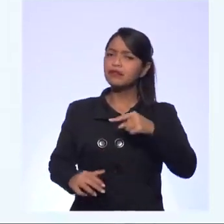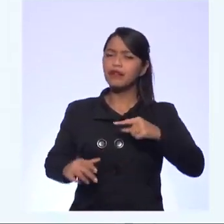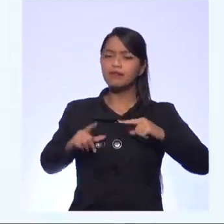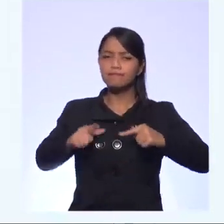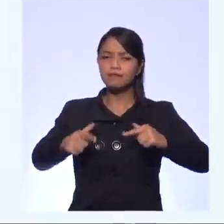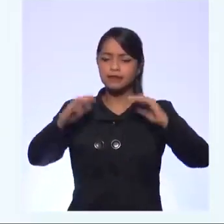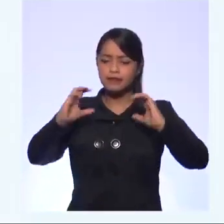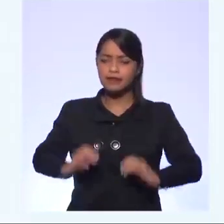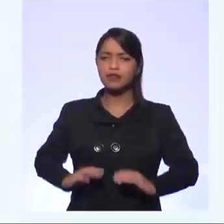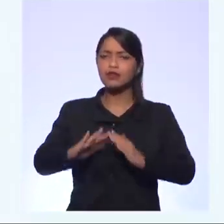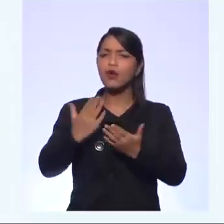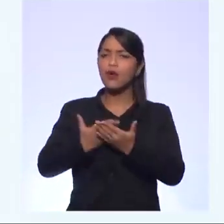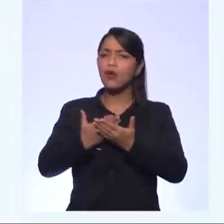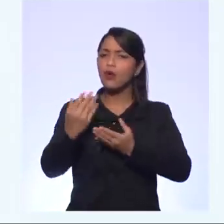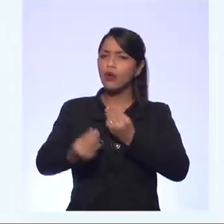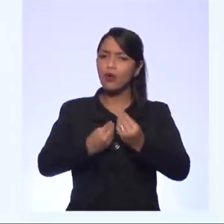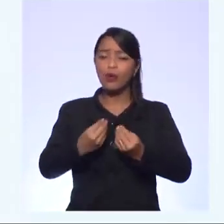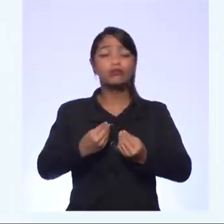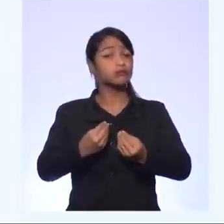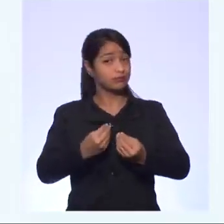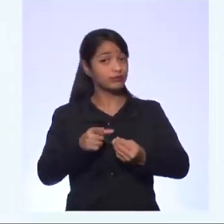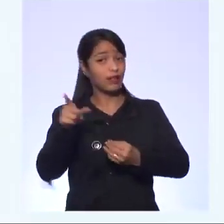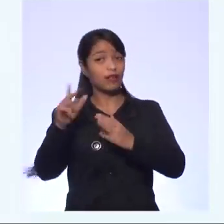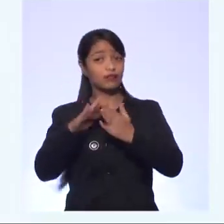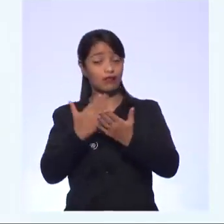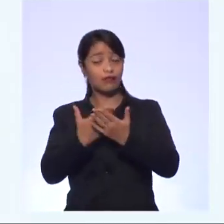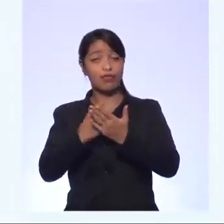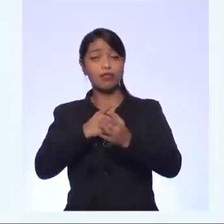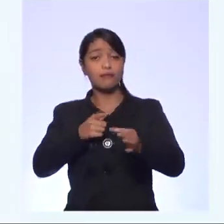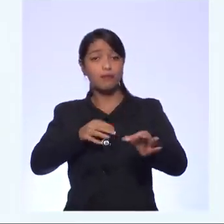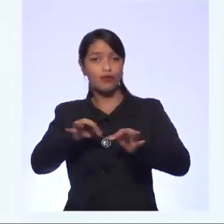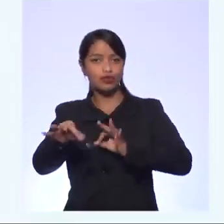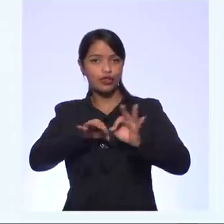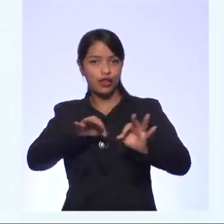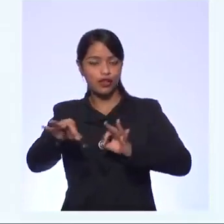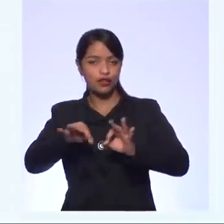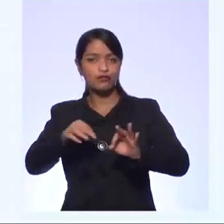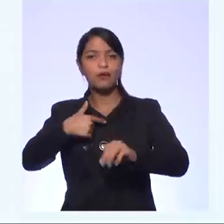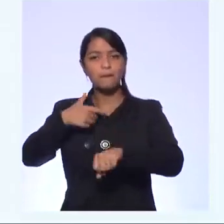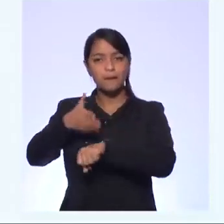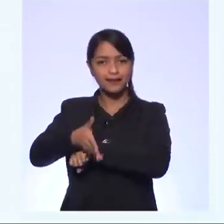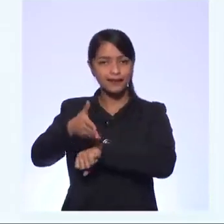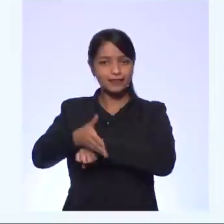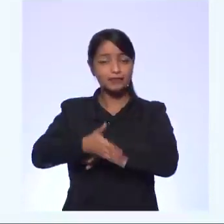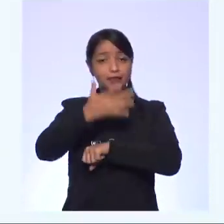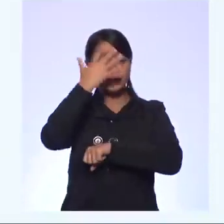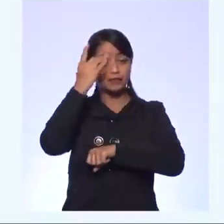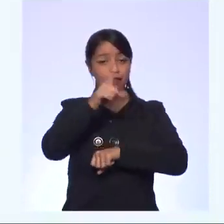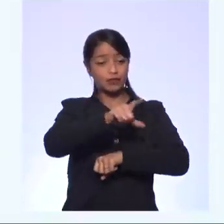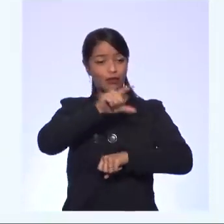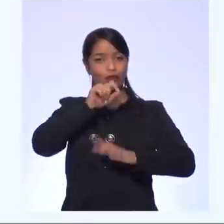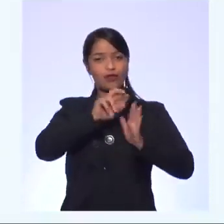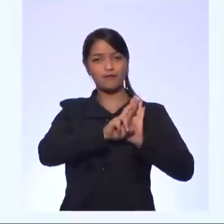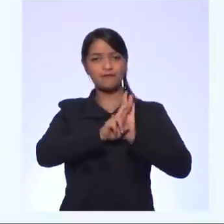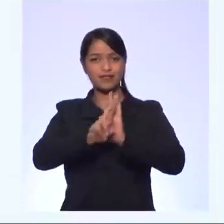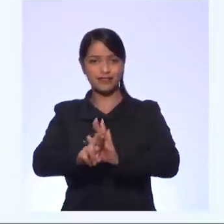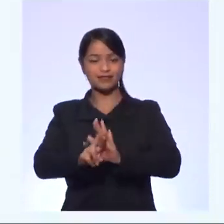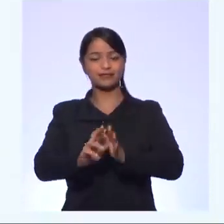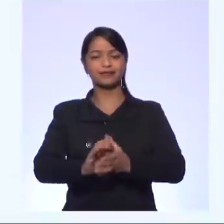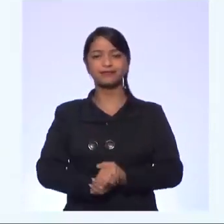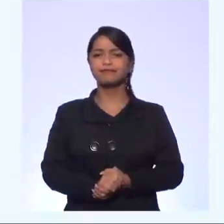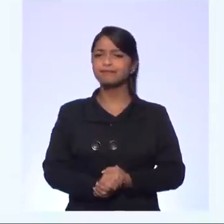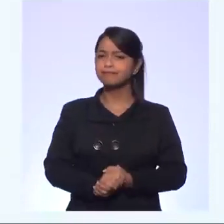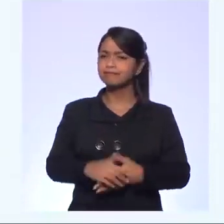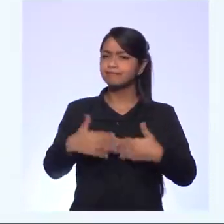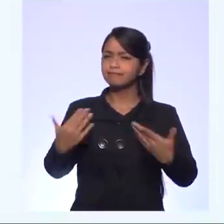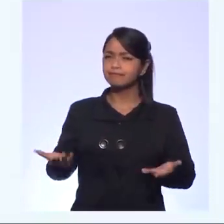escola? Participando de projetos escolares e ajudando a escolher representante. Pesquise como funciona